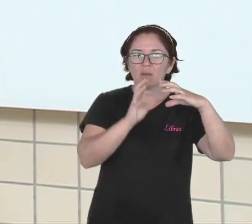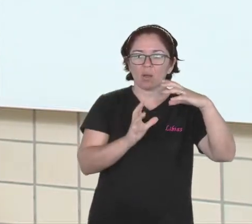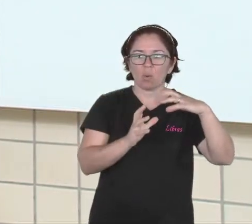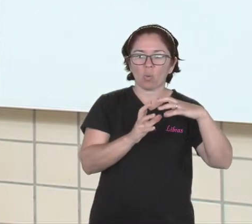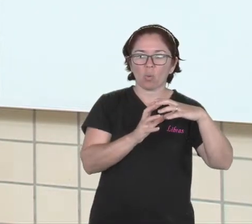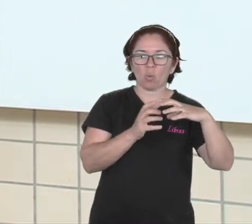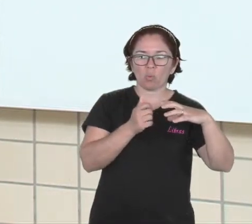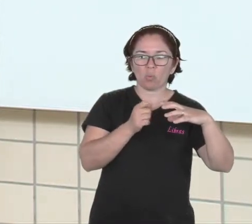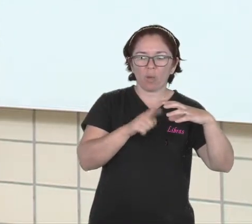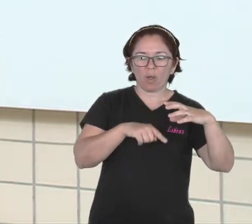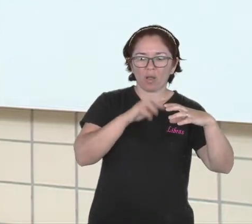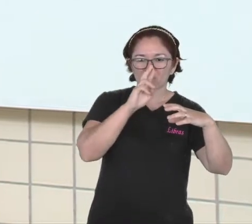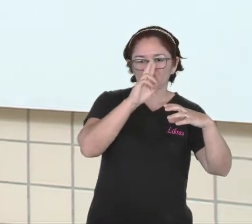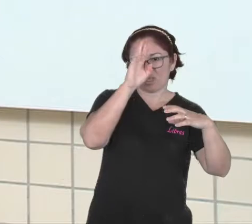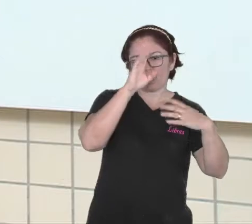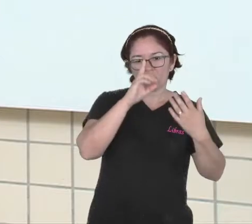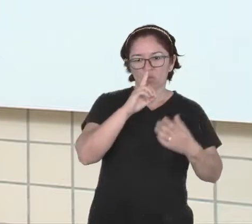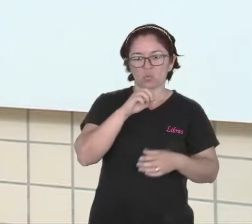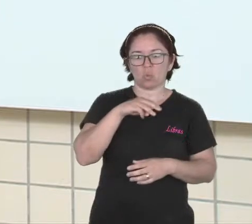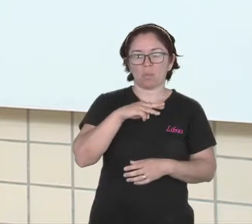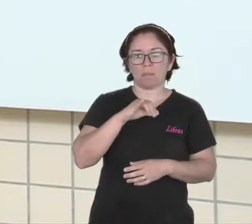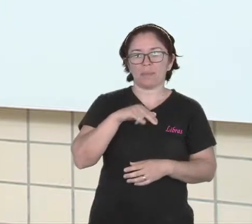de contradomínio.